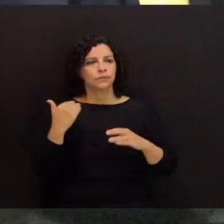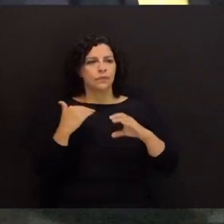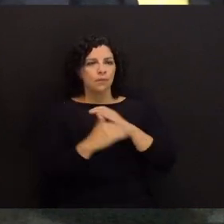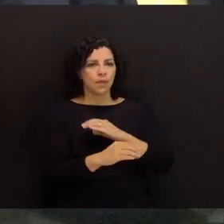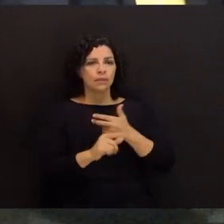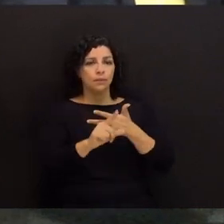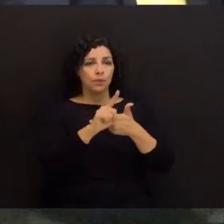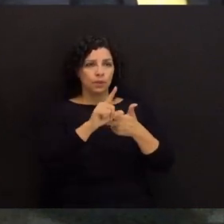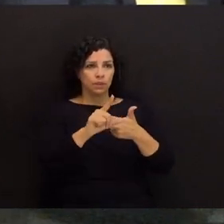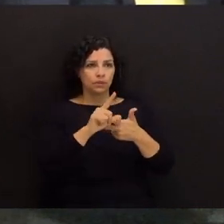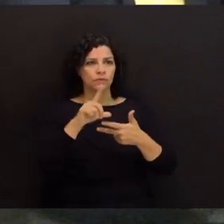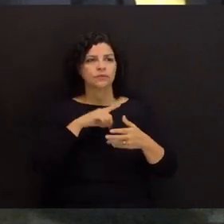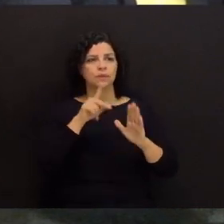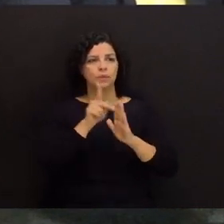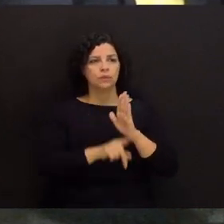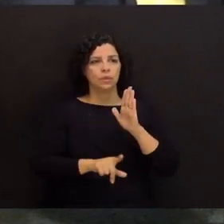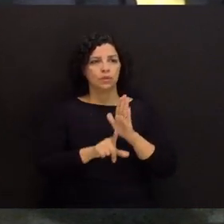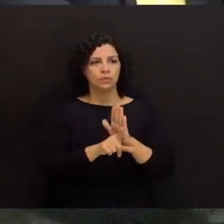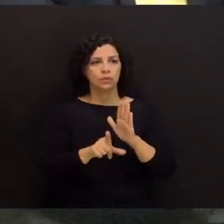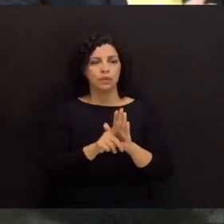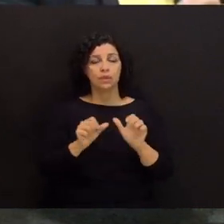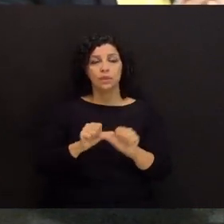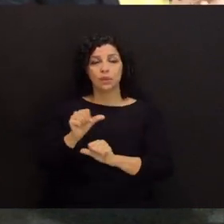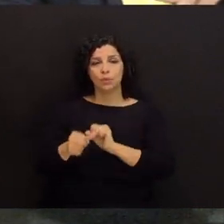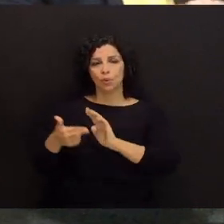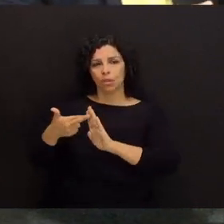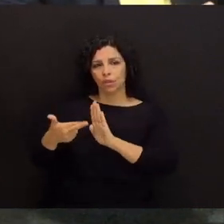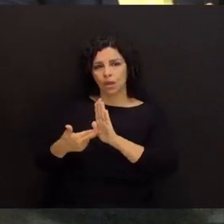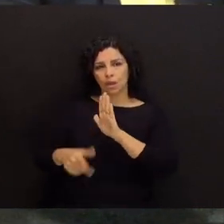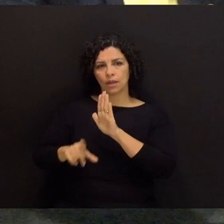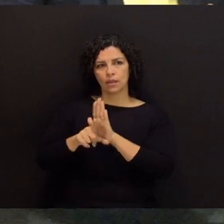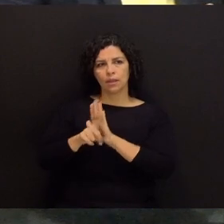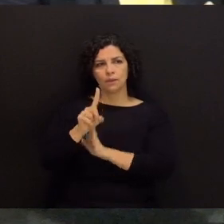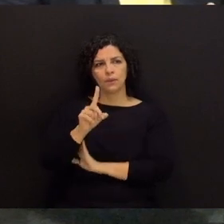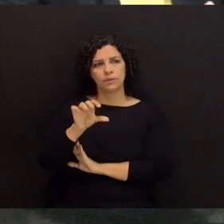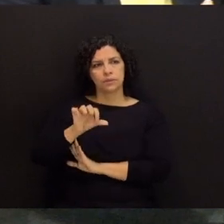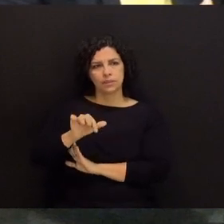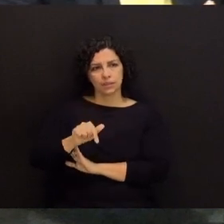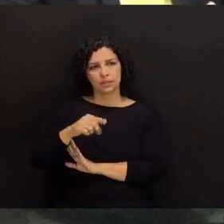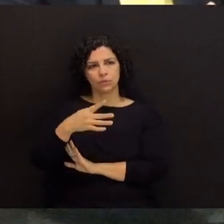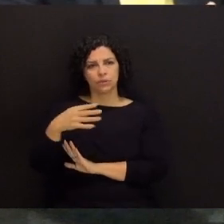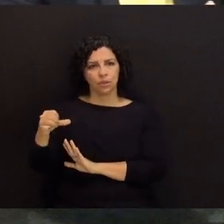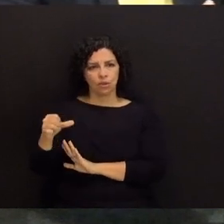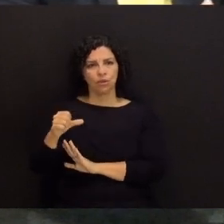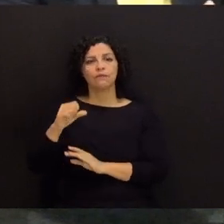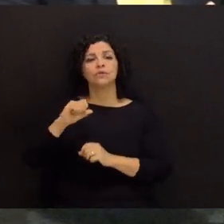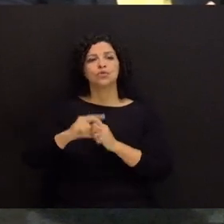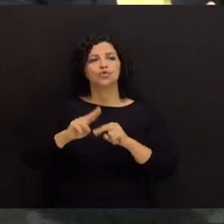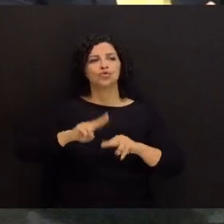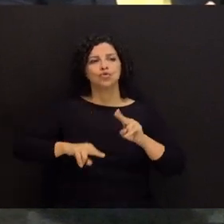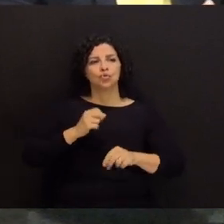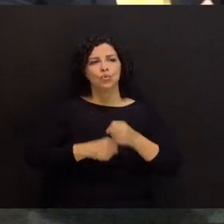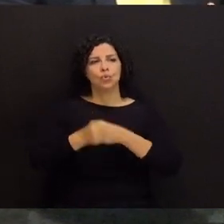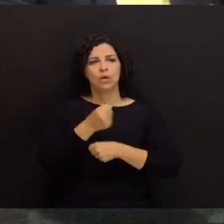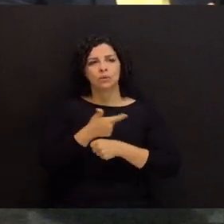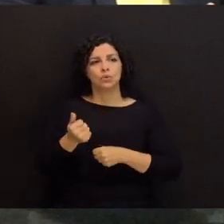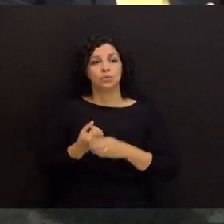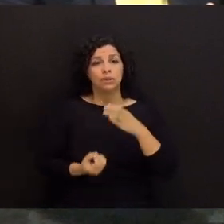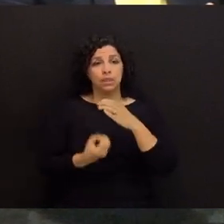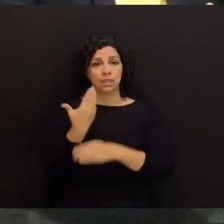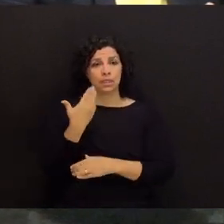ao legislativo projeto de lei que altera dispositivos da Lei 1749 de junho de 2011 que cria